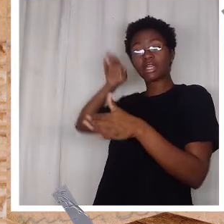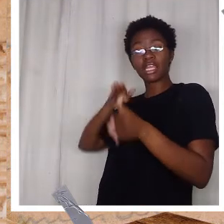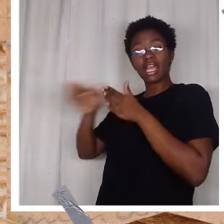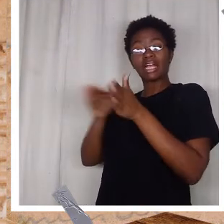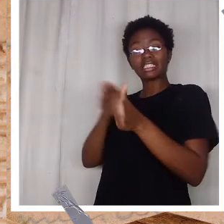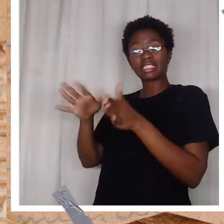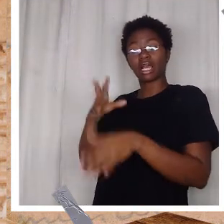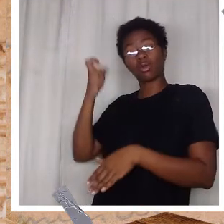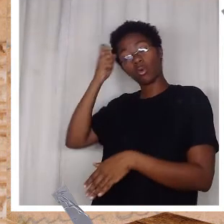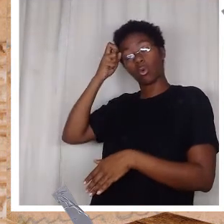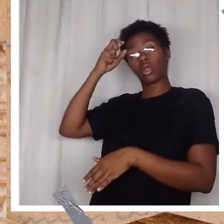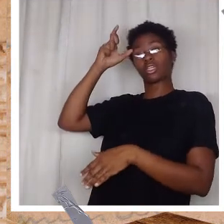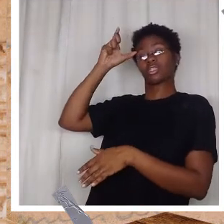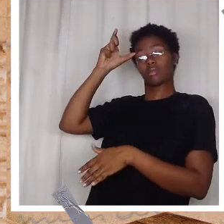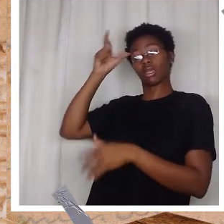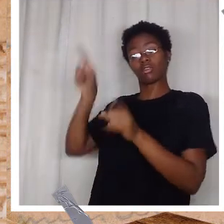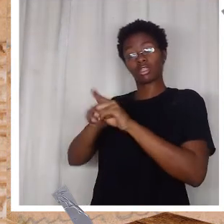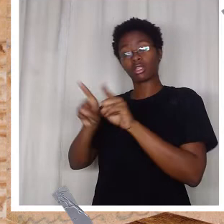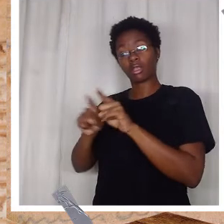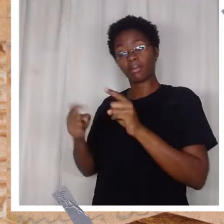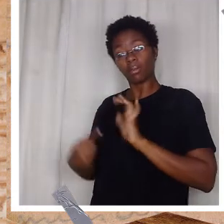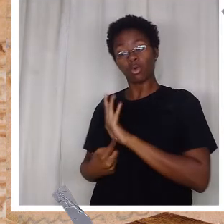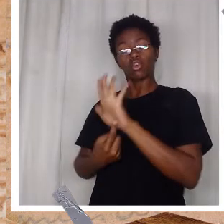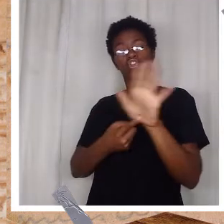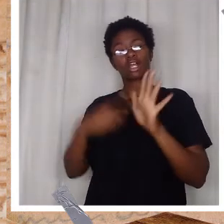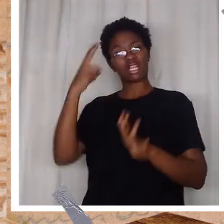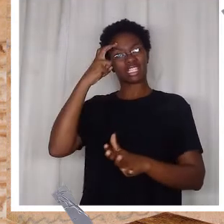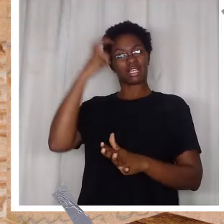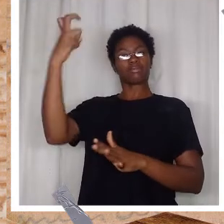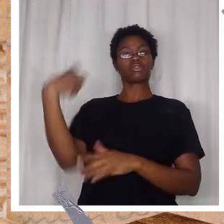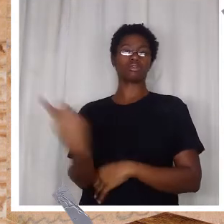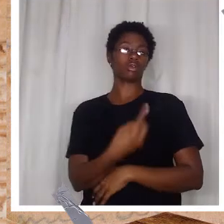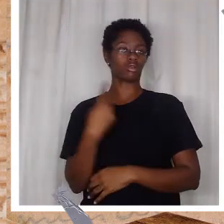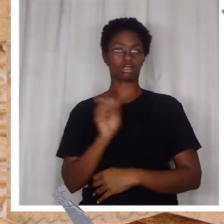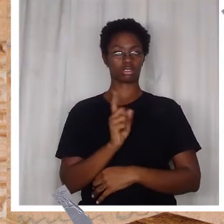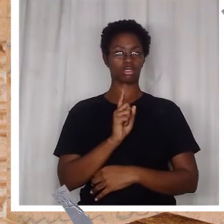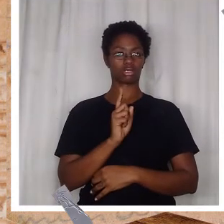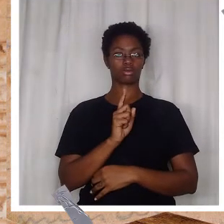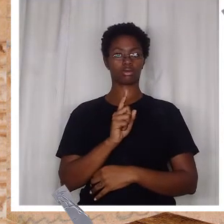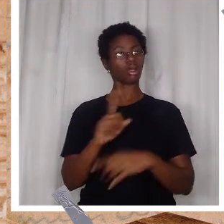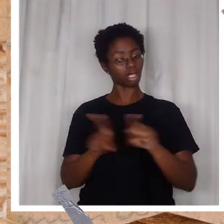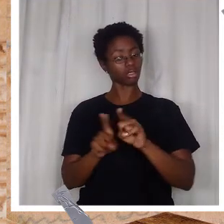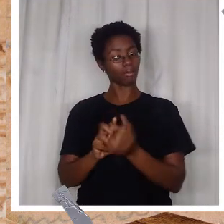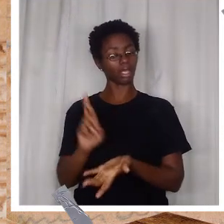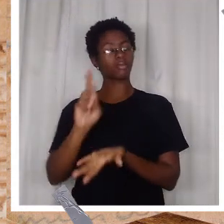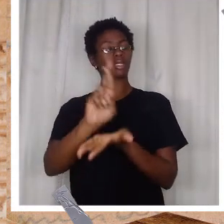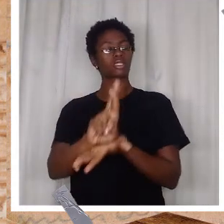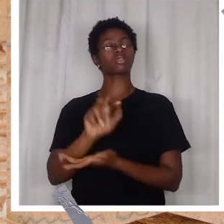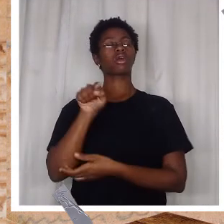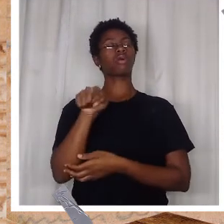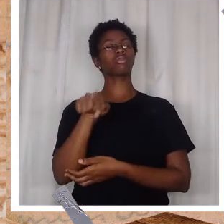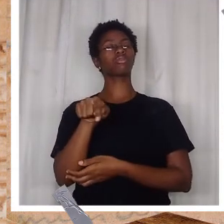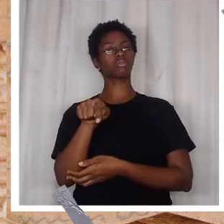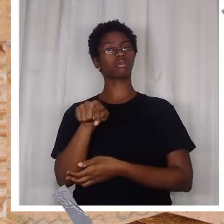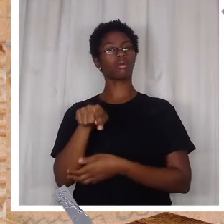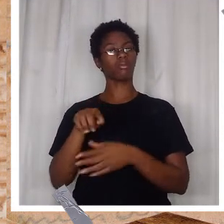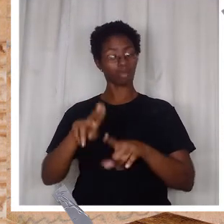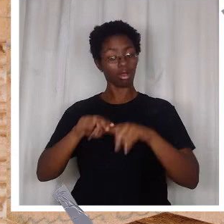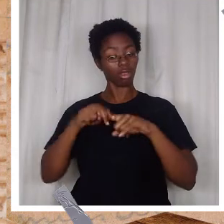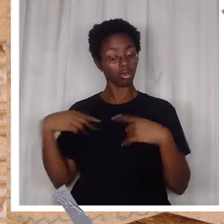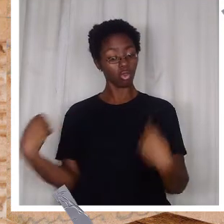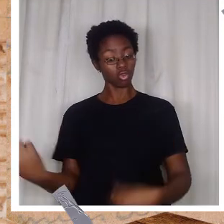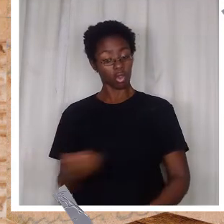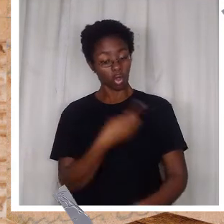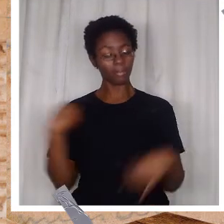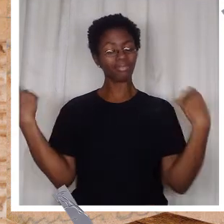e expressarmos a nossa sabedoria. Ela me representa um pouco isso, porque todas as pessoas têm que acreditar e